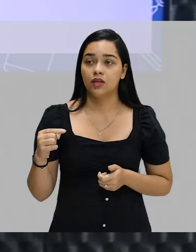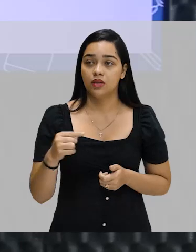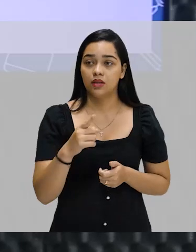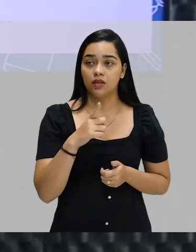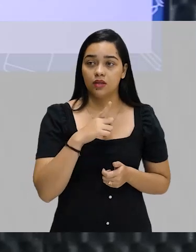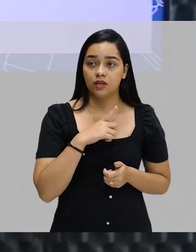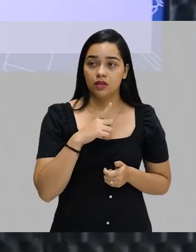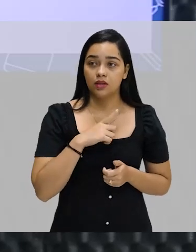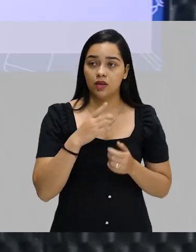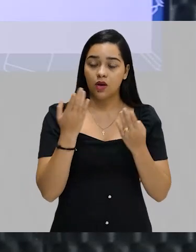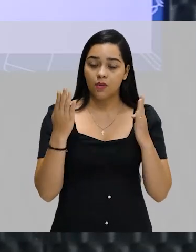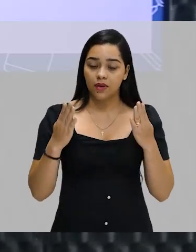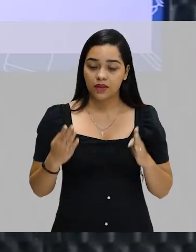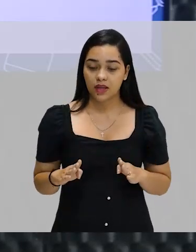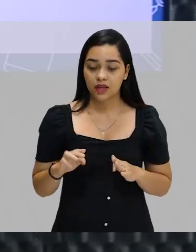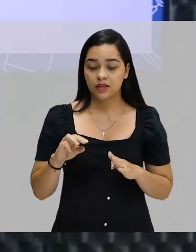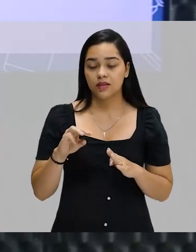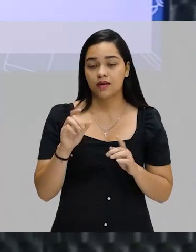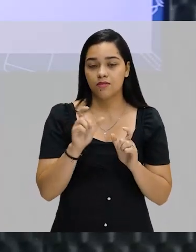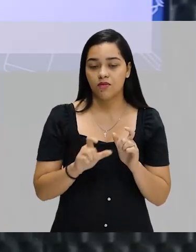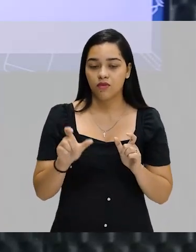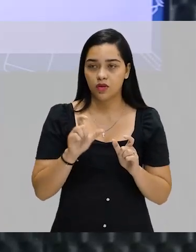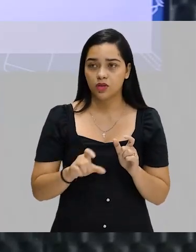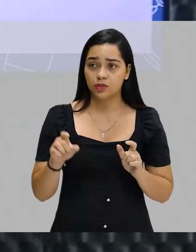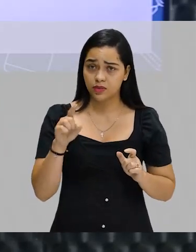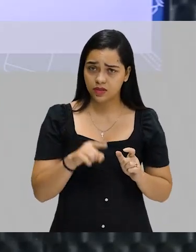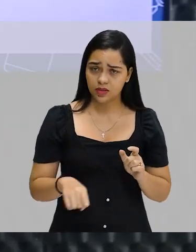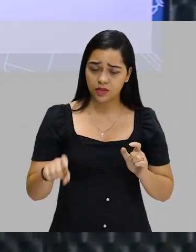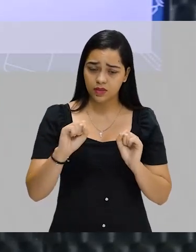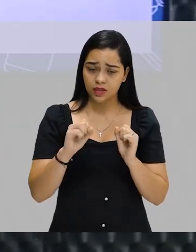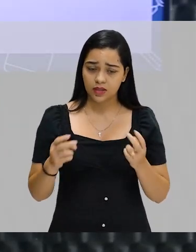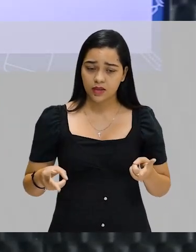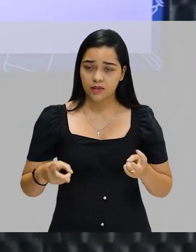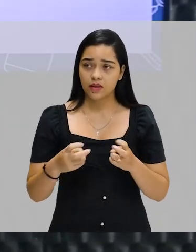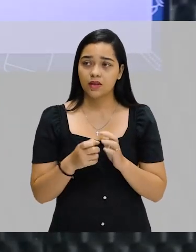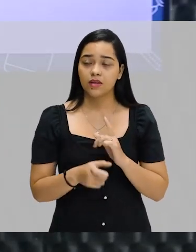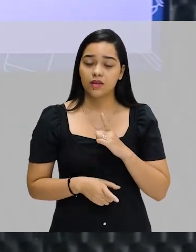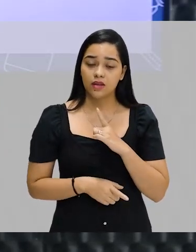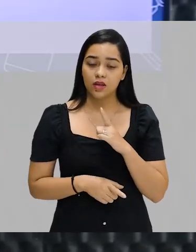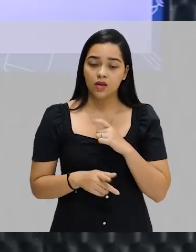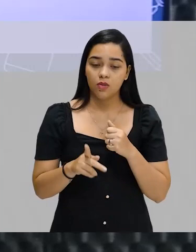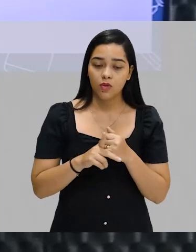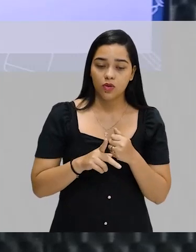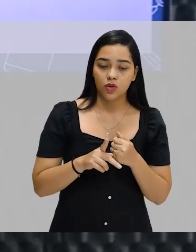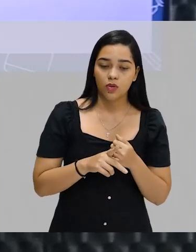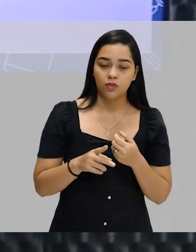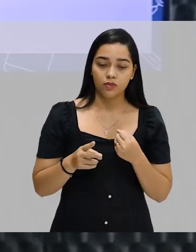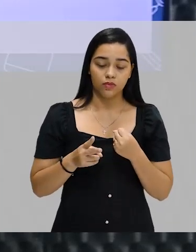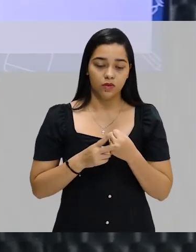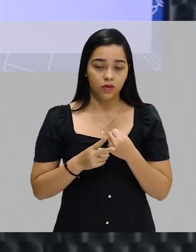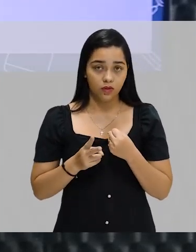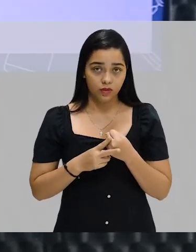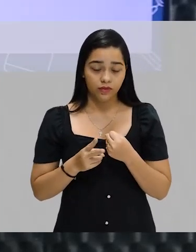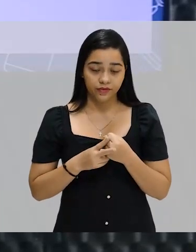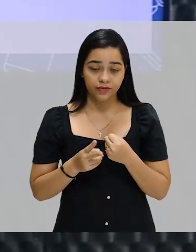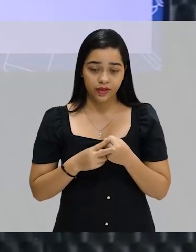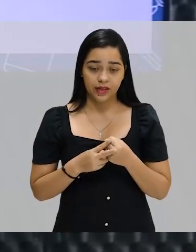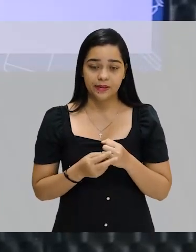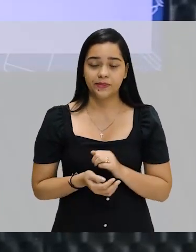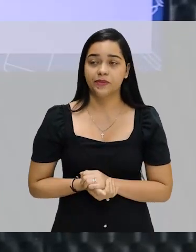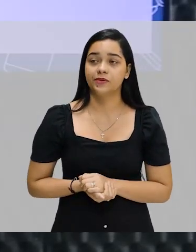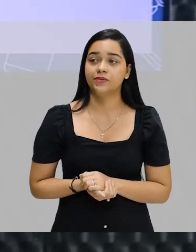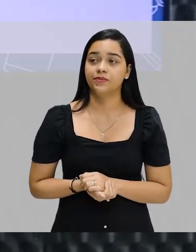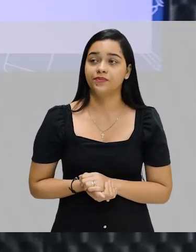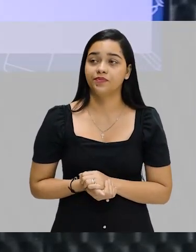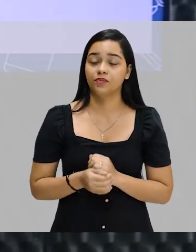vou fazer assim uma análise morfológica rapidinho, para você identificar. Eu tenho um pronome, um verbo, permanecer, que é um verbo de